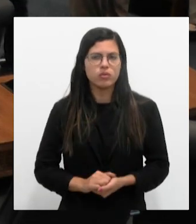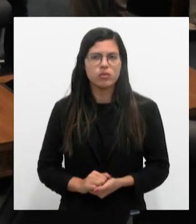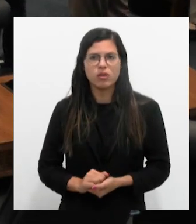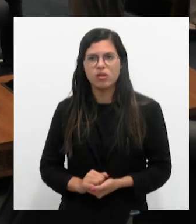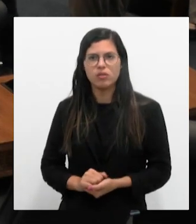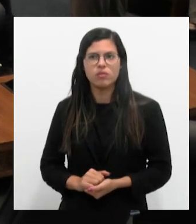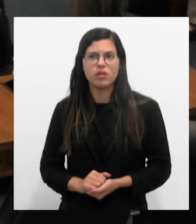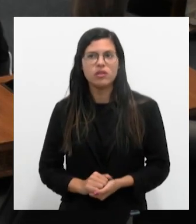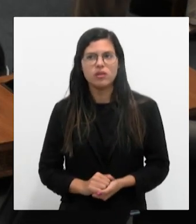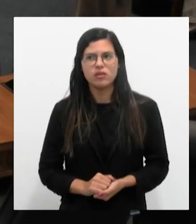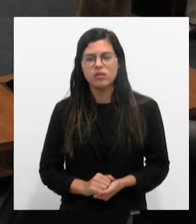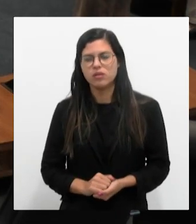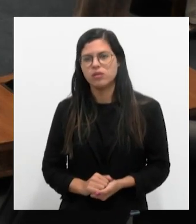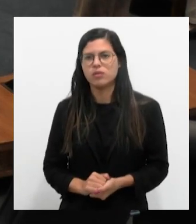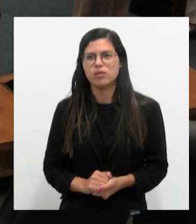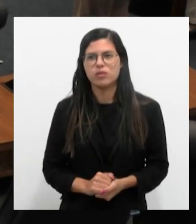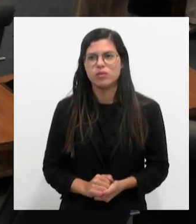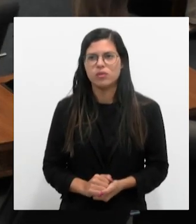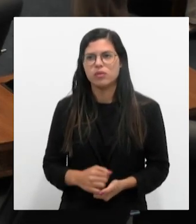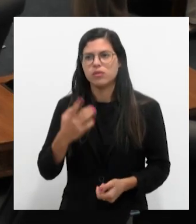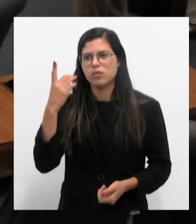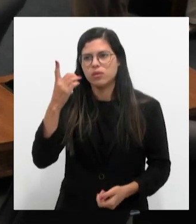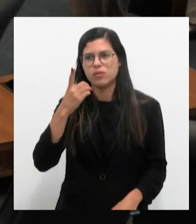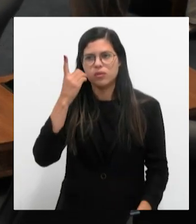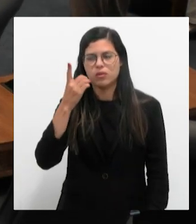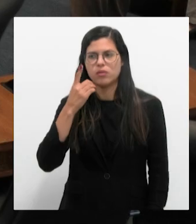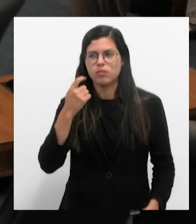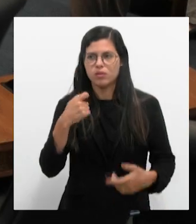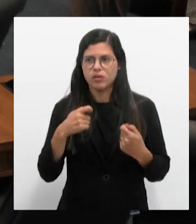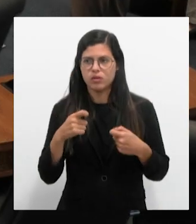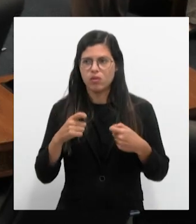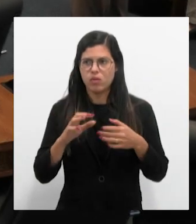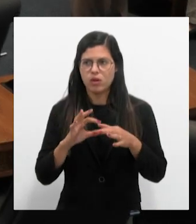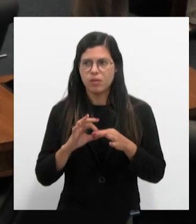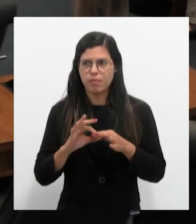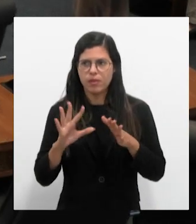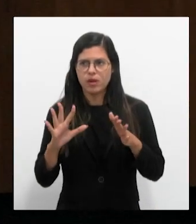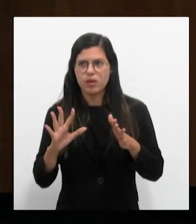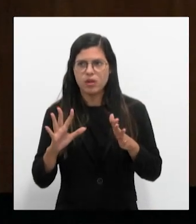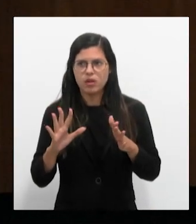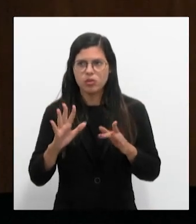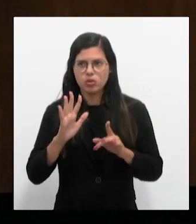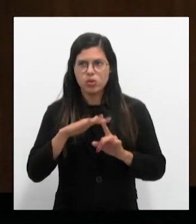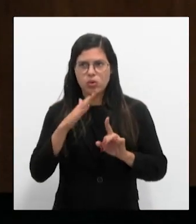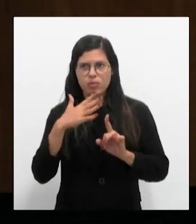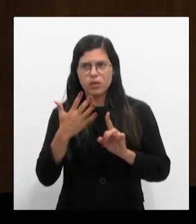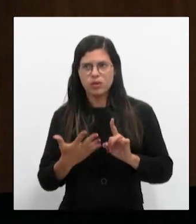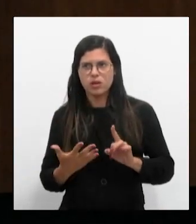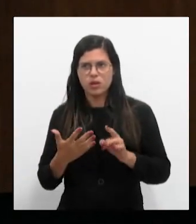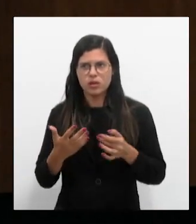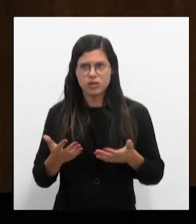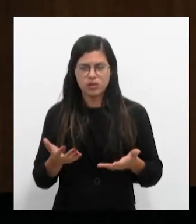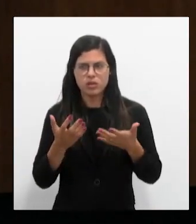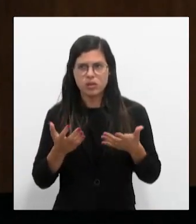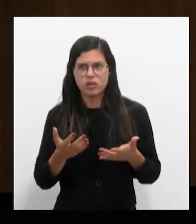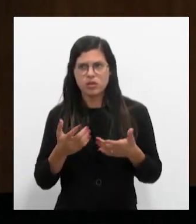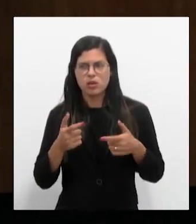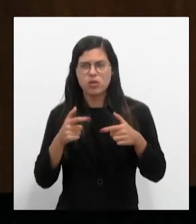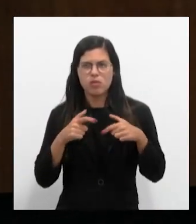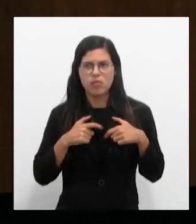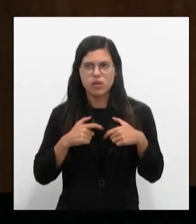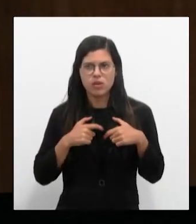que os deputados e deputadas têm que ter a liberdade de homenagear quem eles quiserem com as